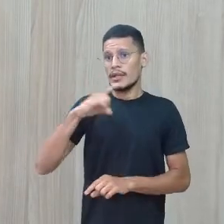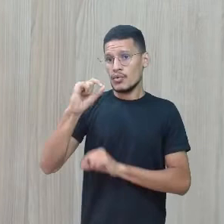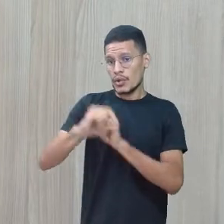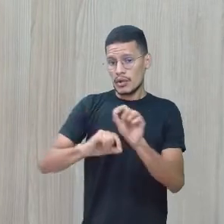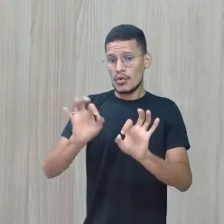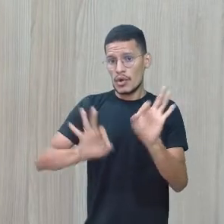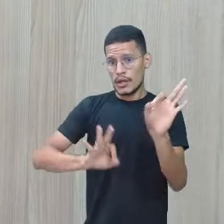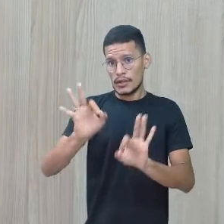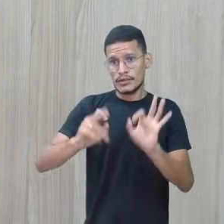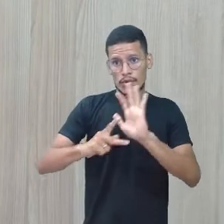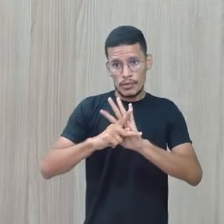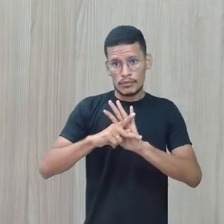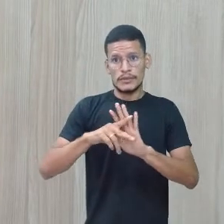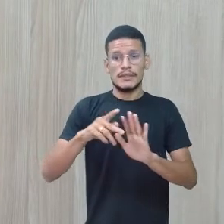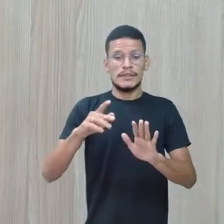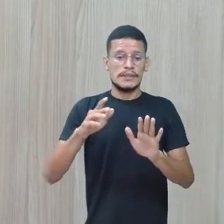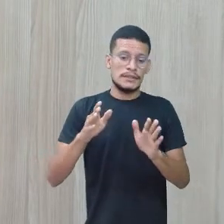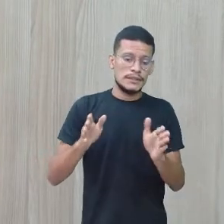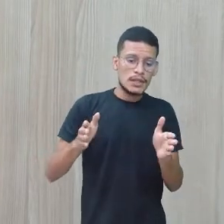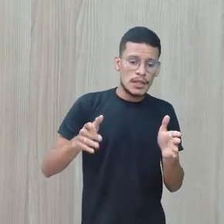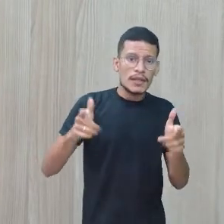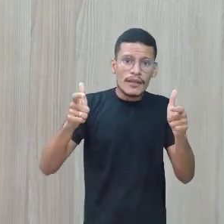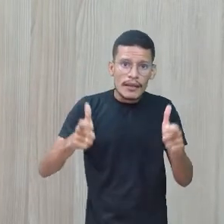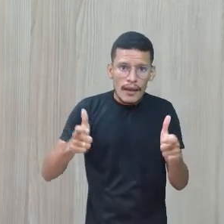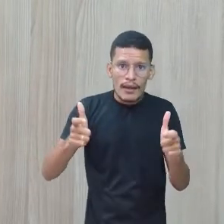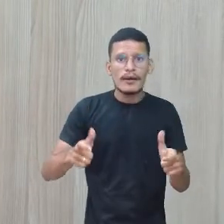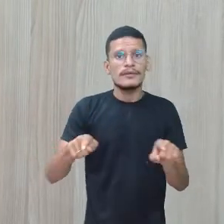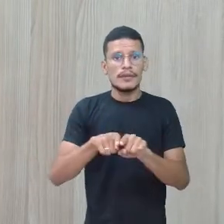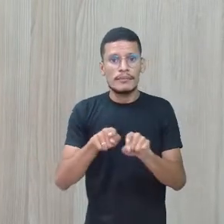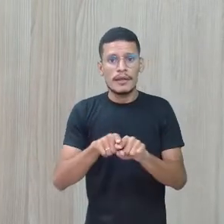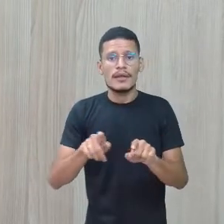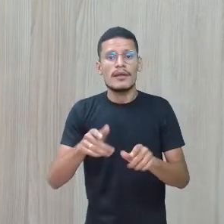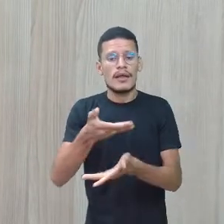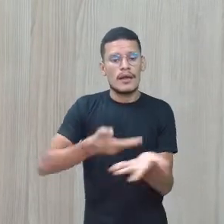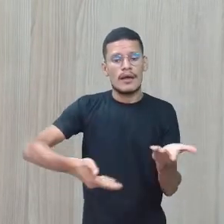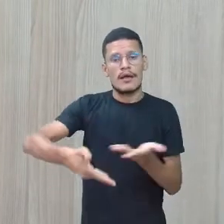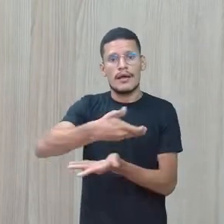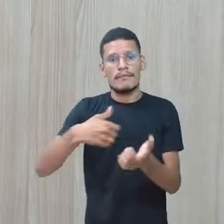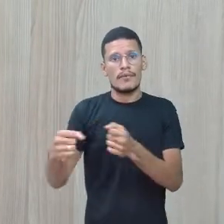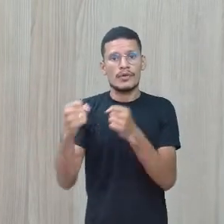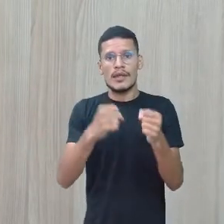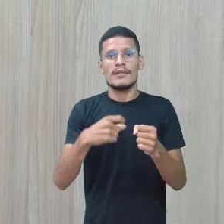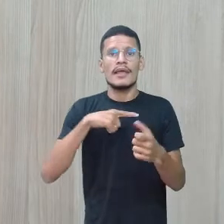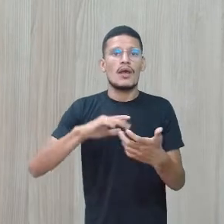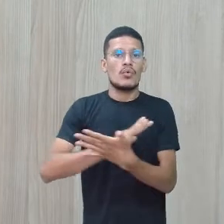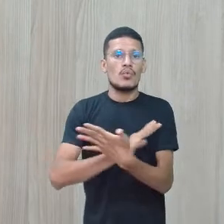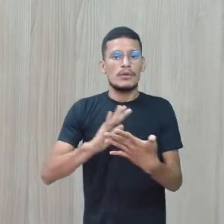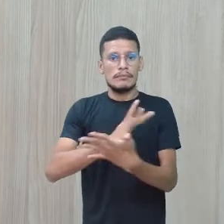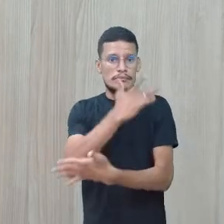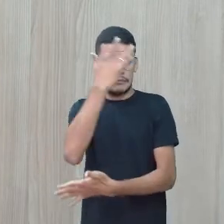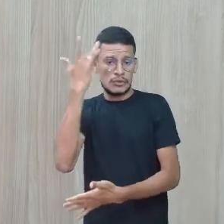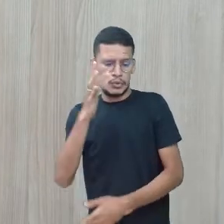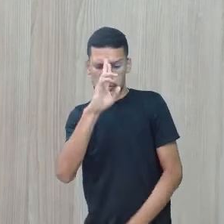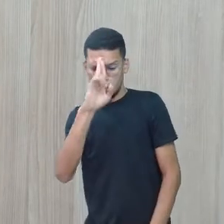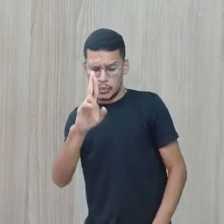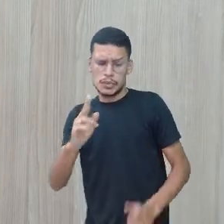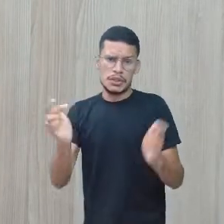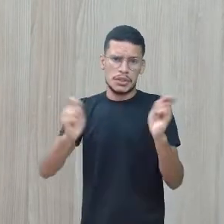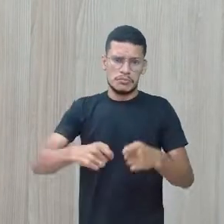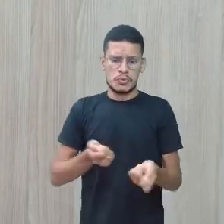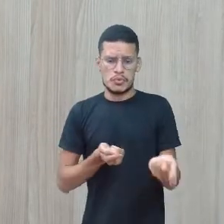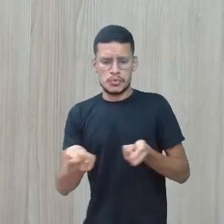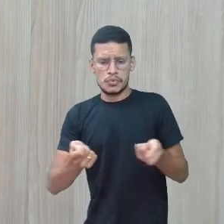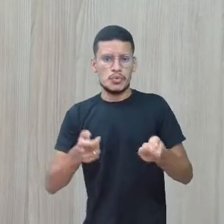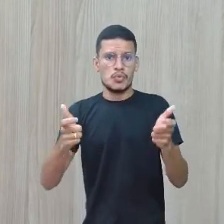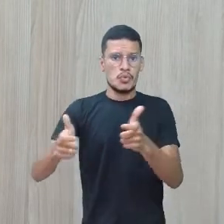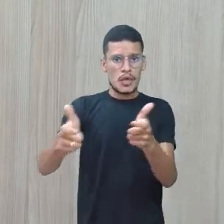da organização da terra, as relações de poder, né, que você vai ter senhores que dominam territórios e aqueles trabalhadores que